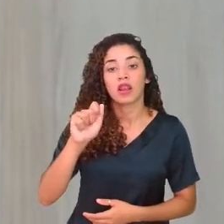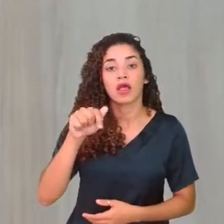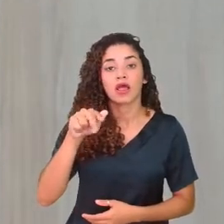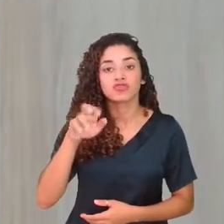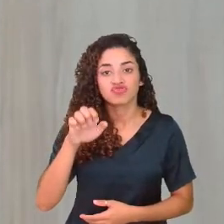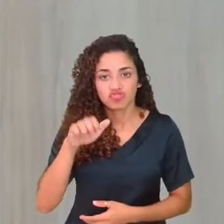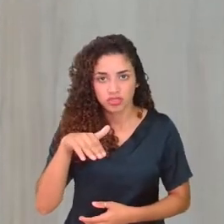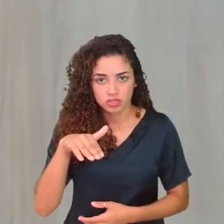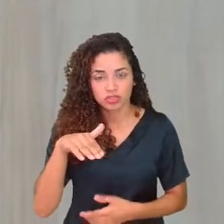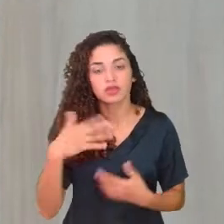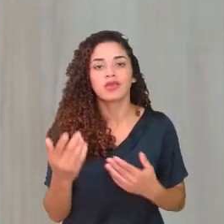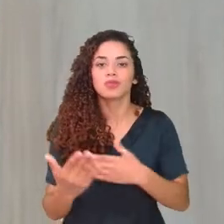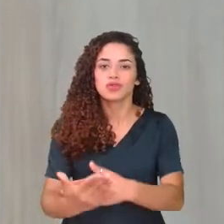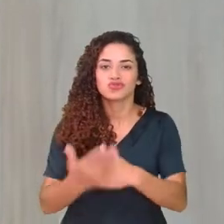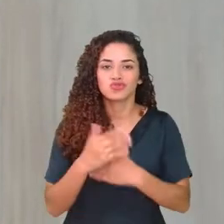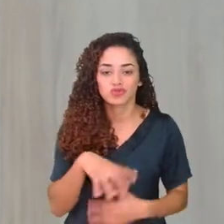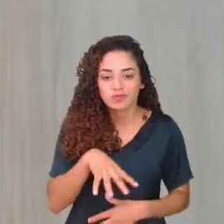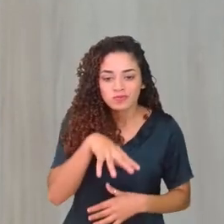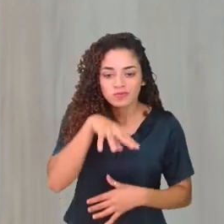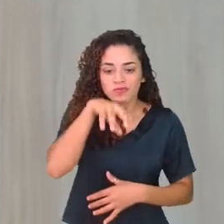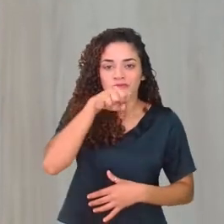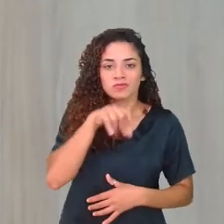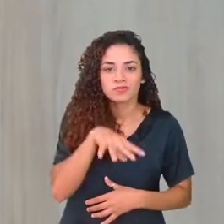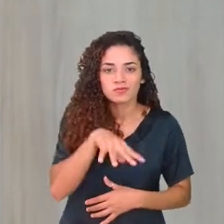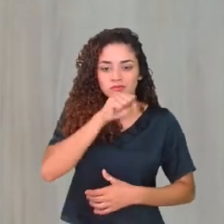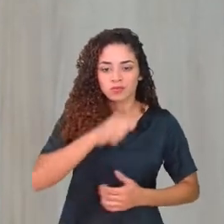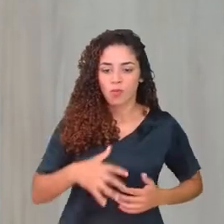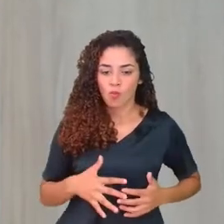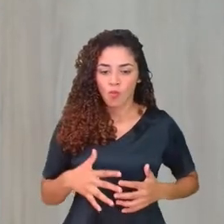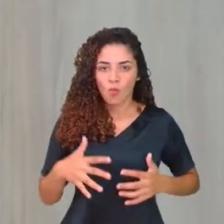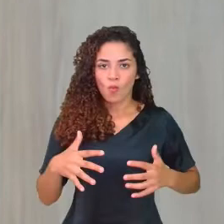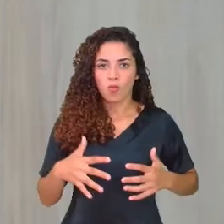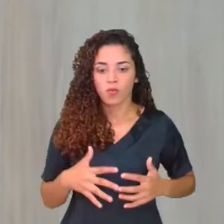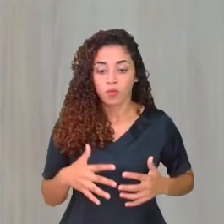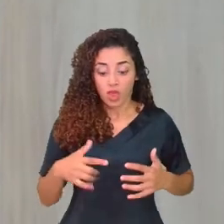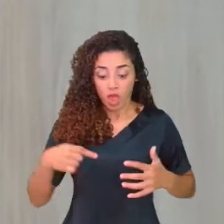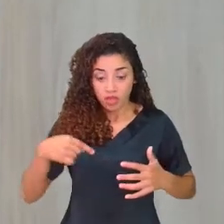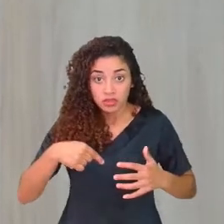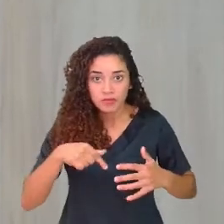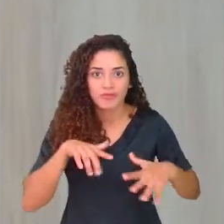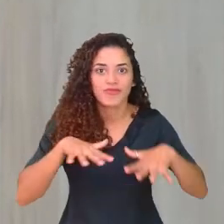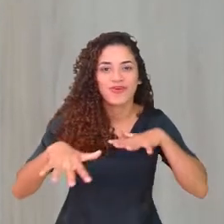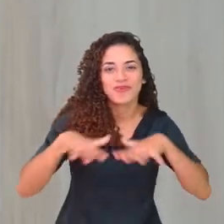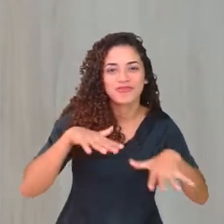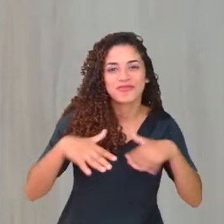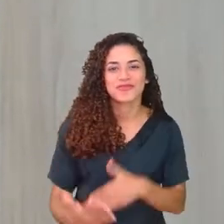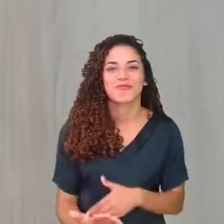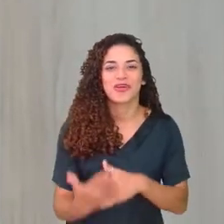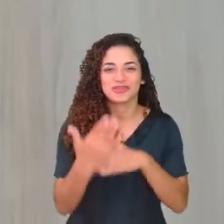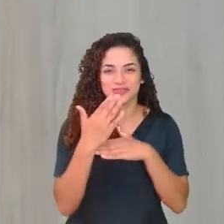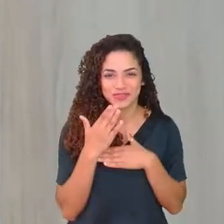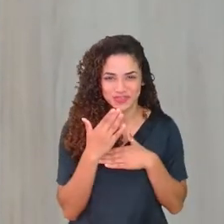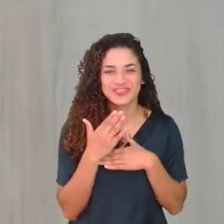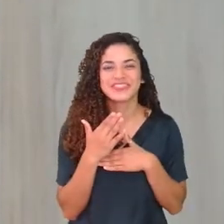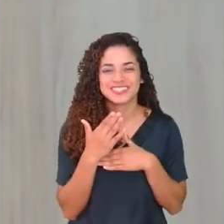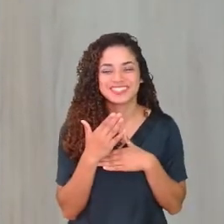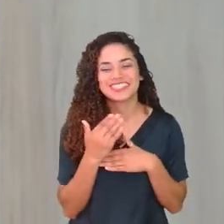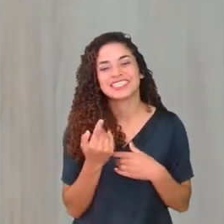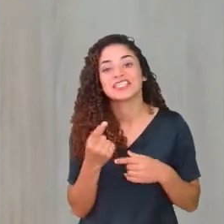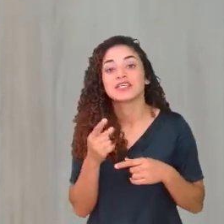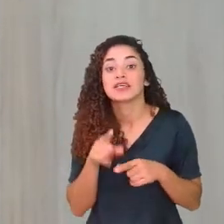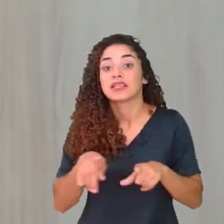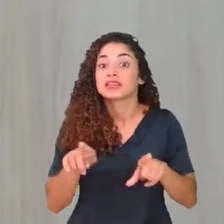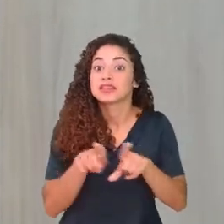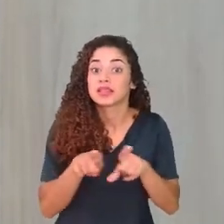respiração, a entrada de ar nos pulmões e a saída, e faz um movimento. Então, vai ajudar. Também,